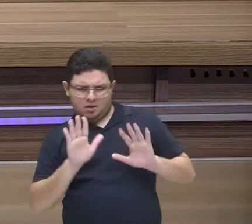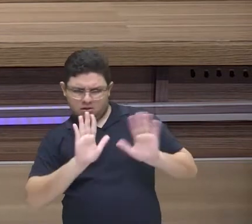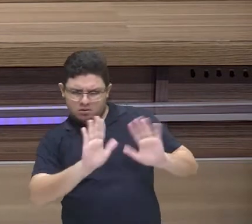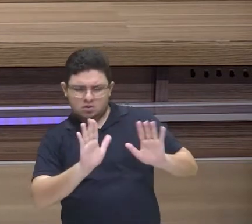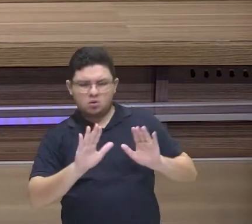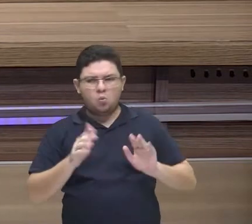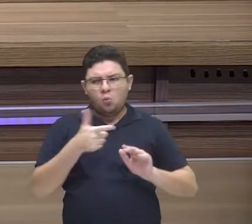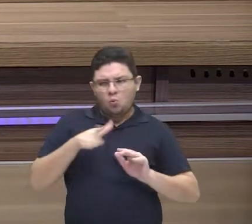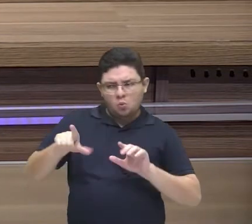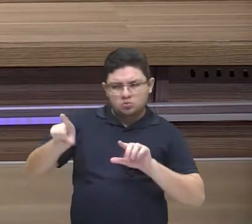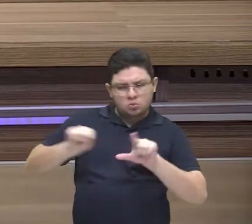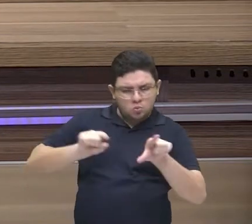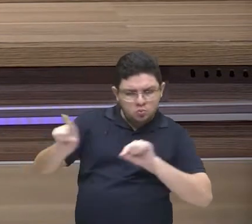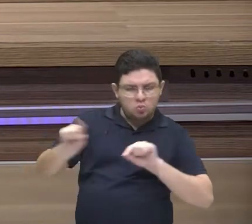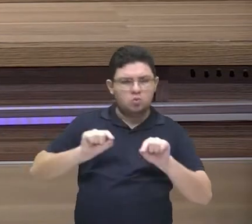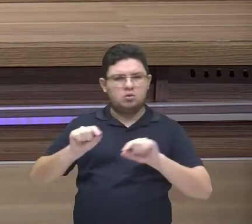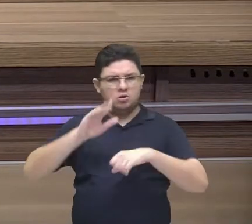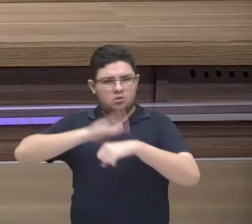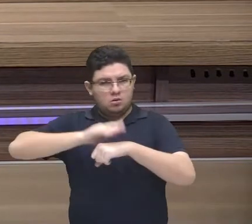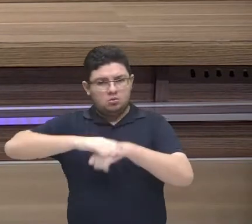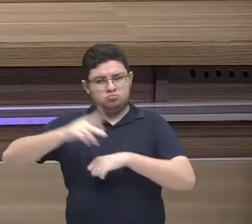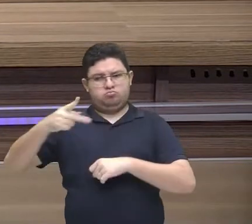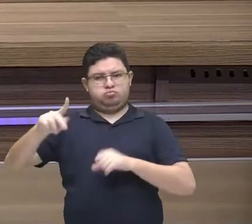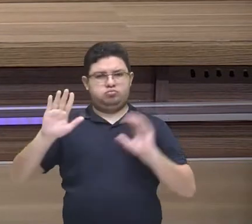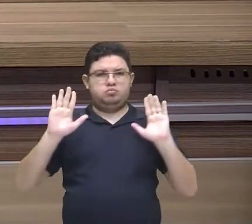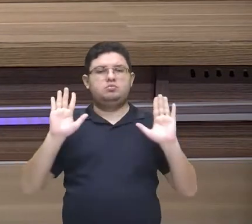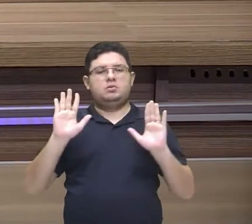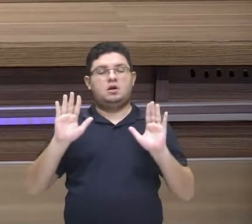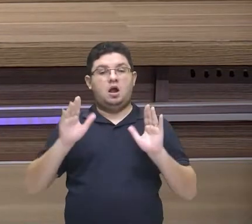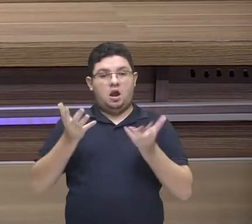mamãe botou, ela quer